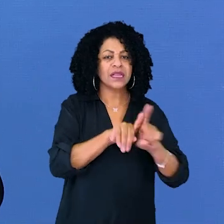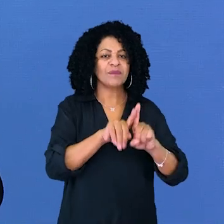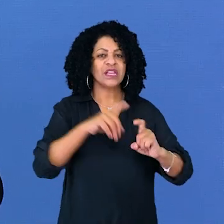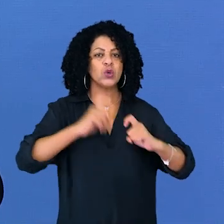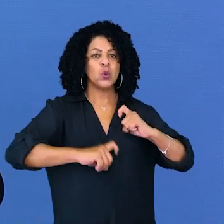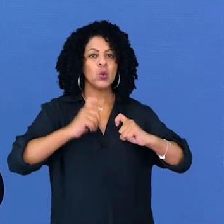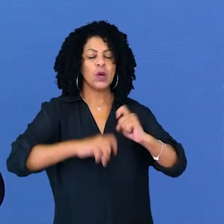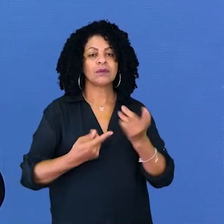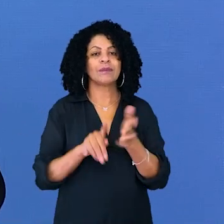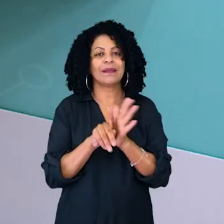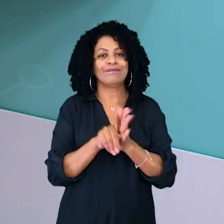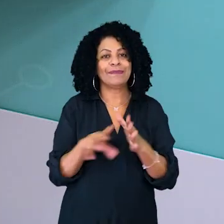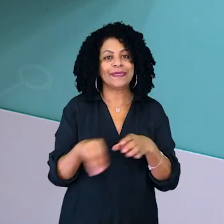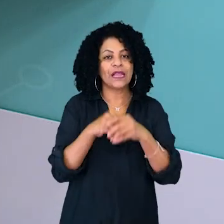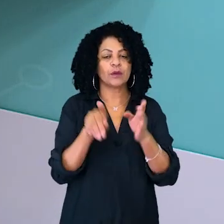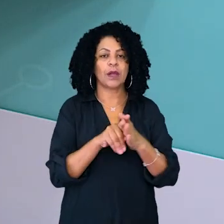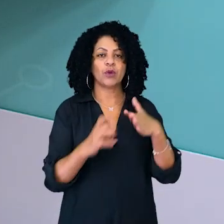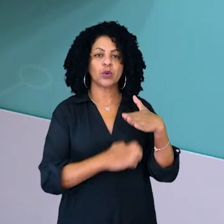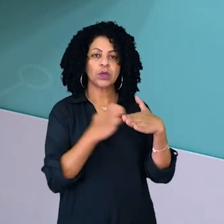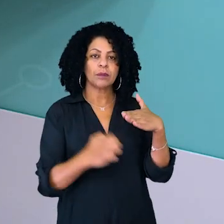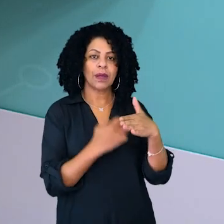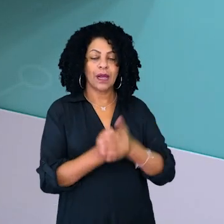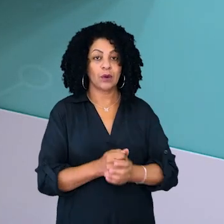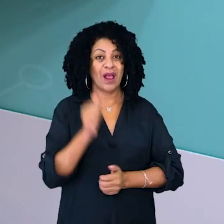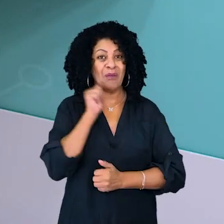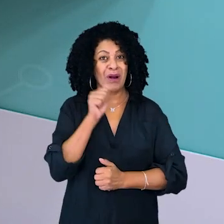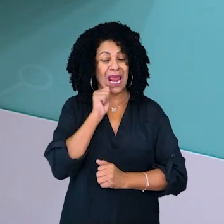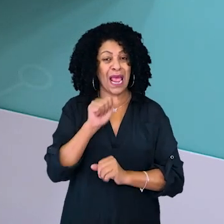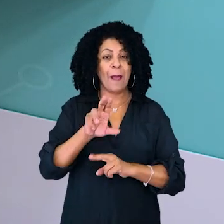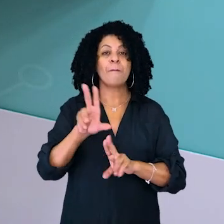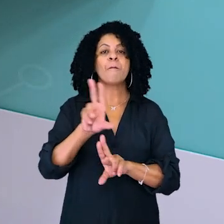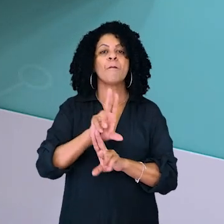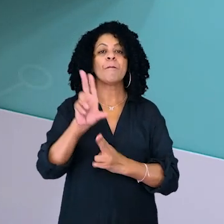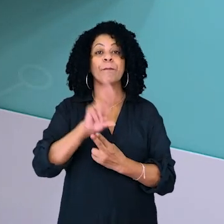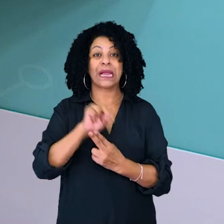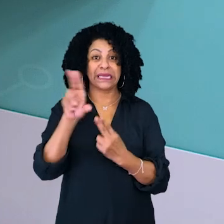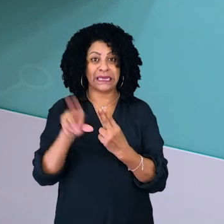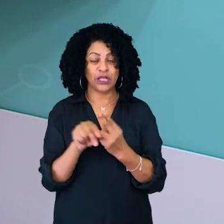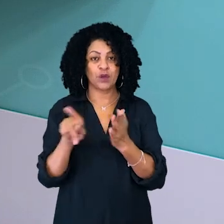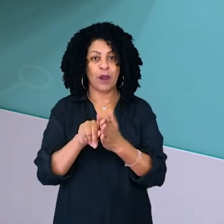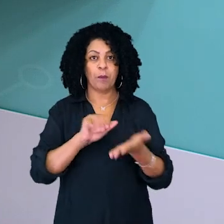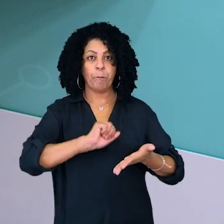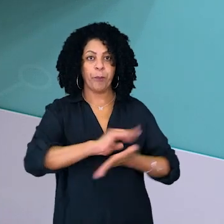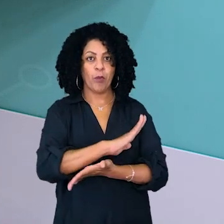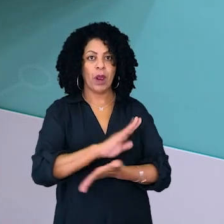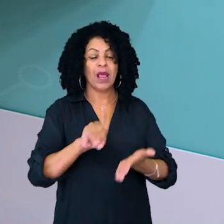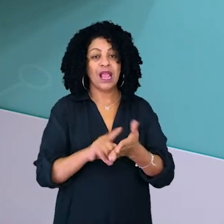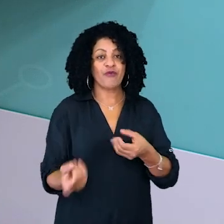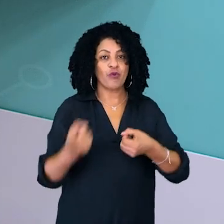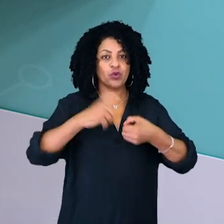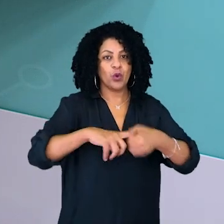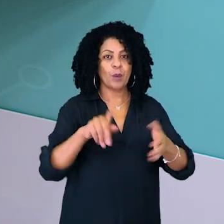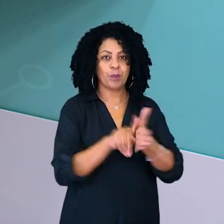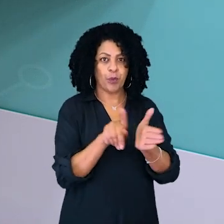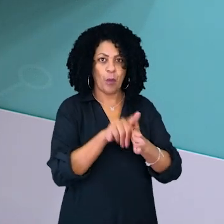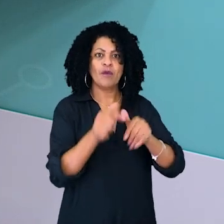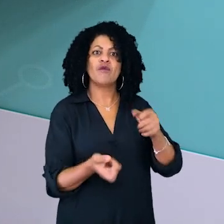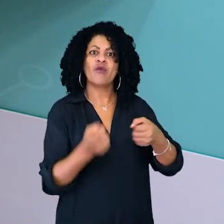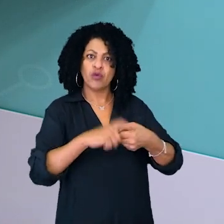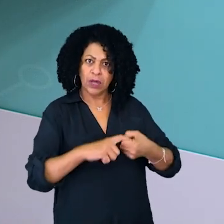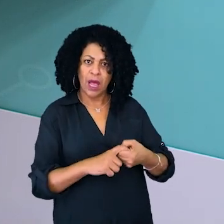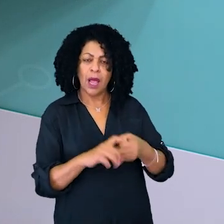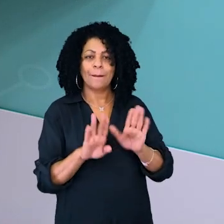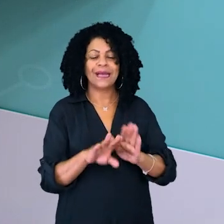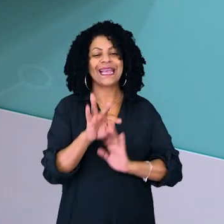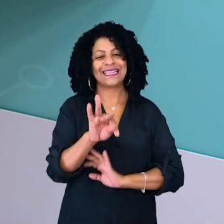no ambiente de trabalho. Ela foi demitida pelo Bradesco e pedia para retornar ao cargo em caráter de urgência. A